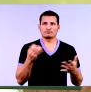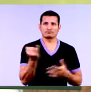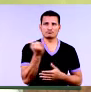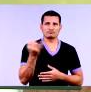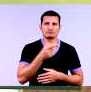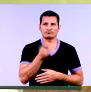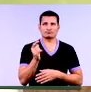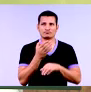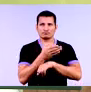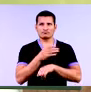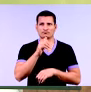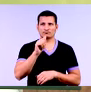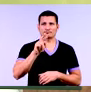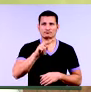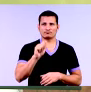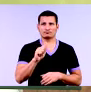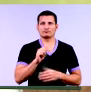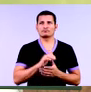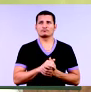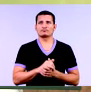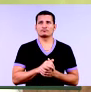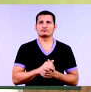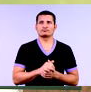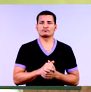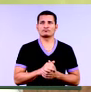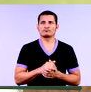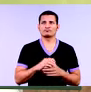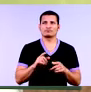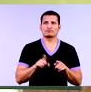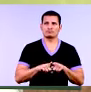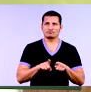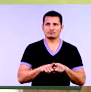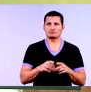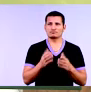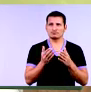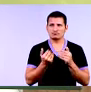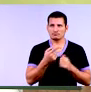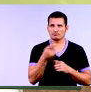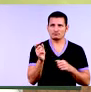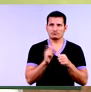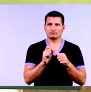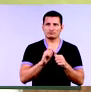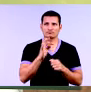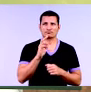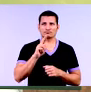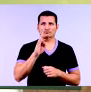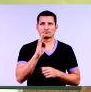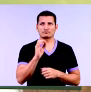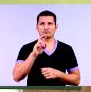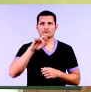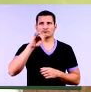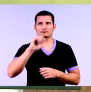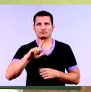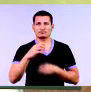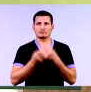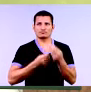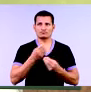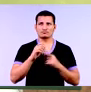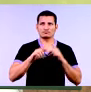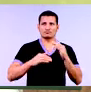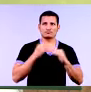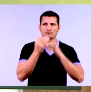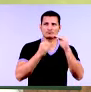acessem o ambiente virtual, na medida do possível até atendendo o pedido de vocês de fazer um tutorial de como desenvolver